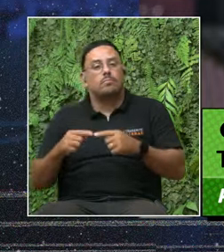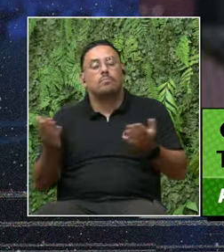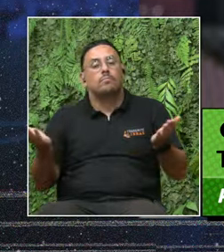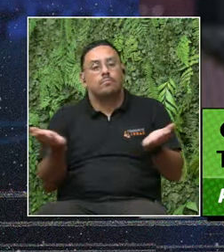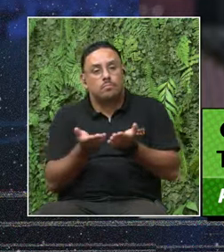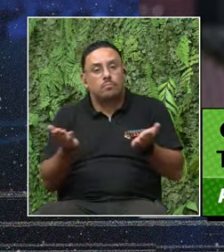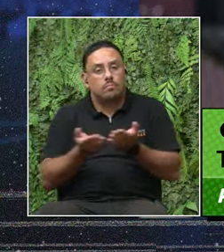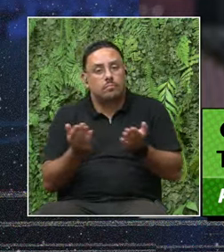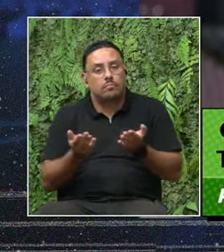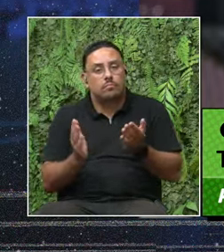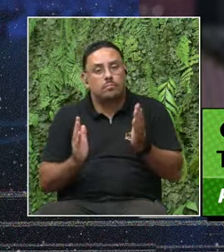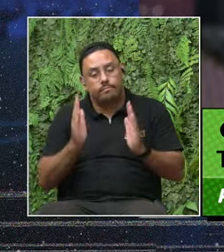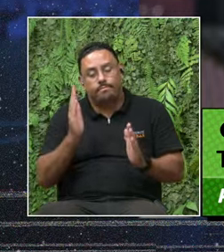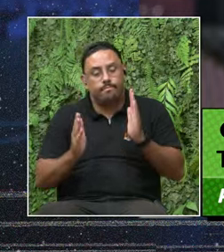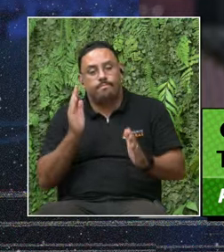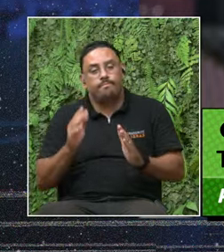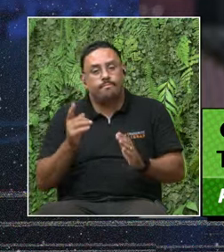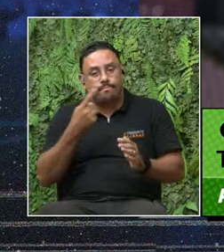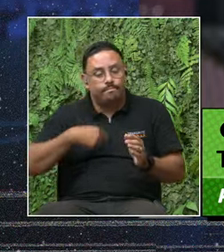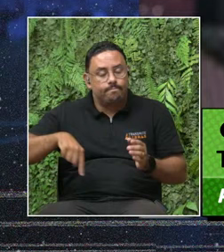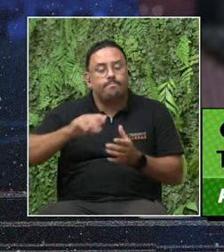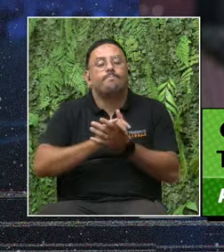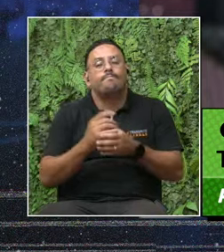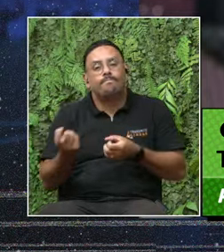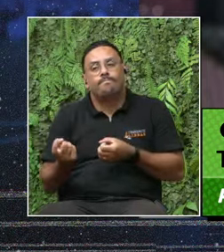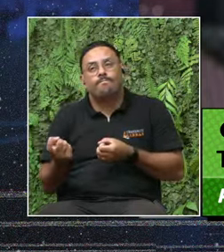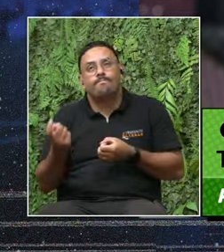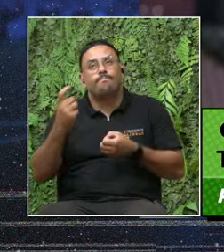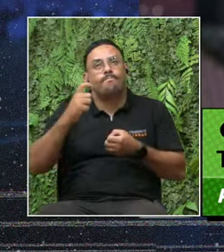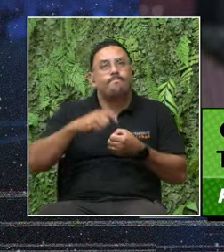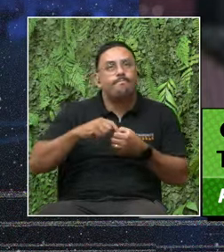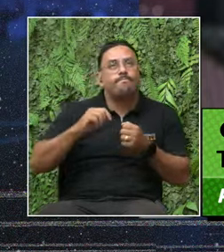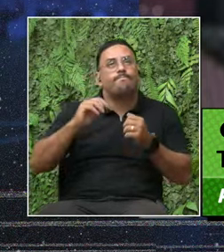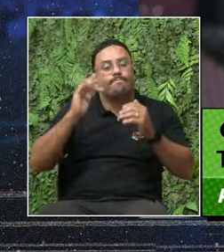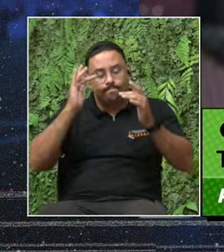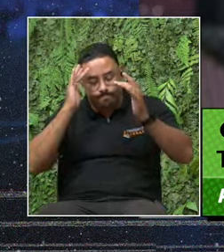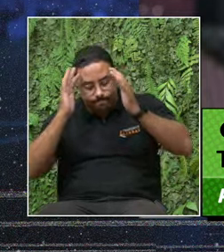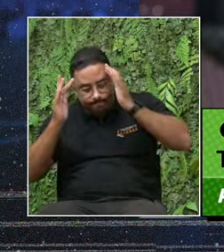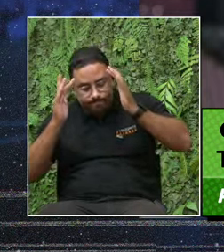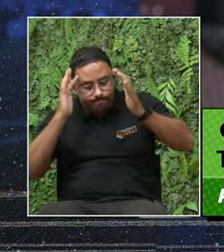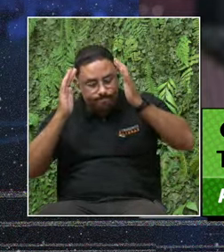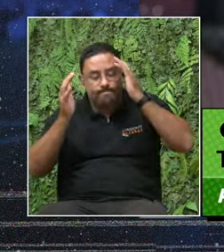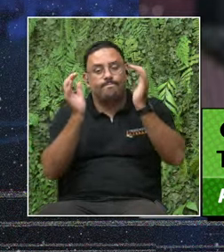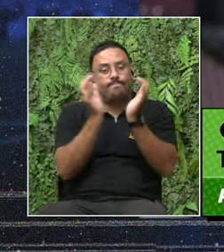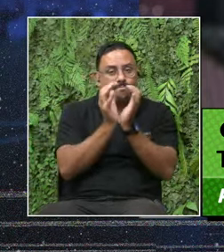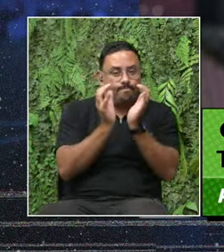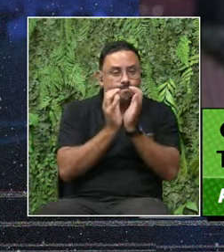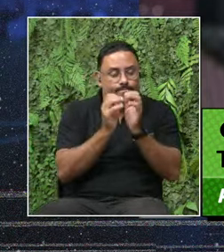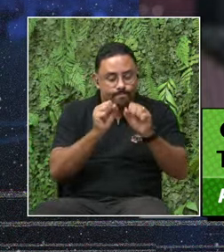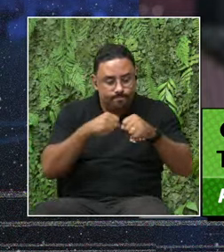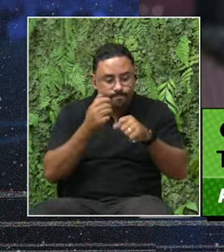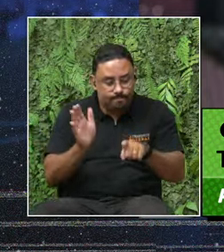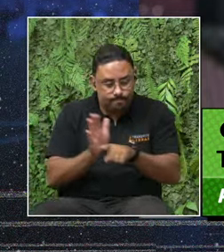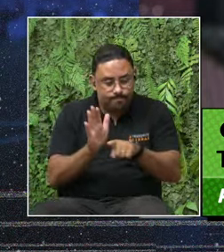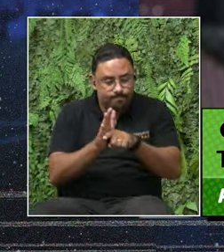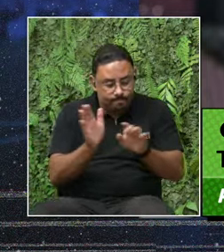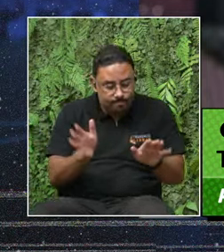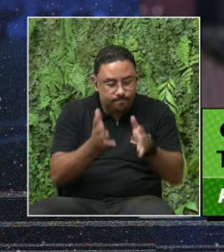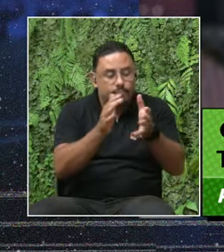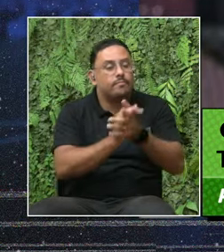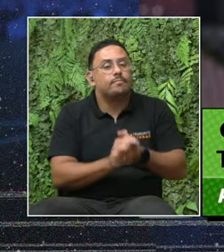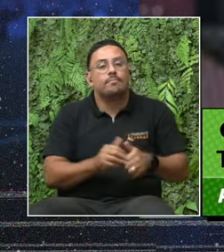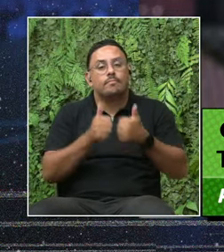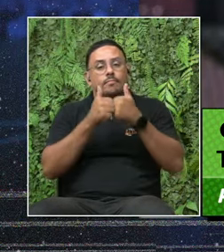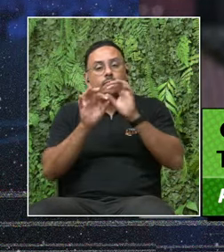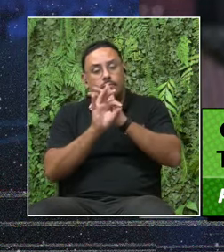respons momento de sustentar grupo e convic muito bem aí